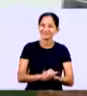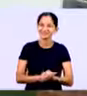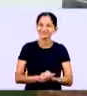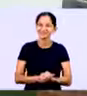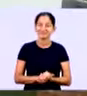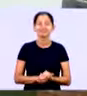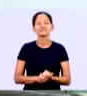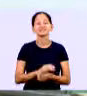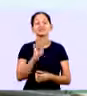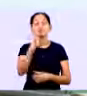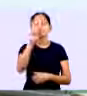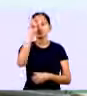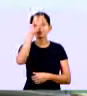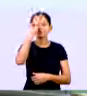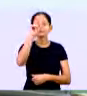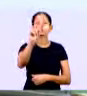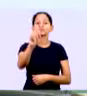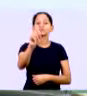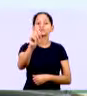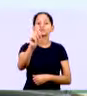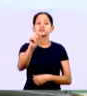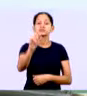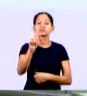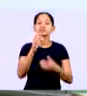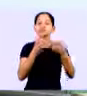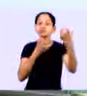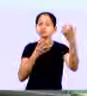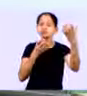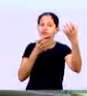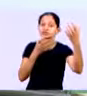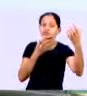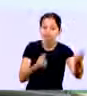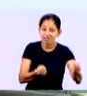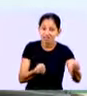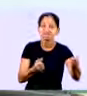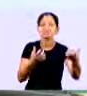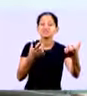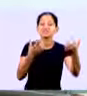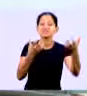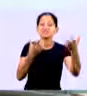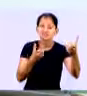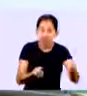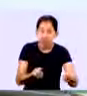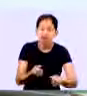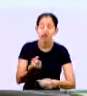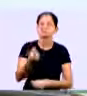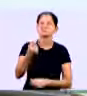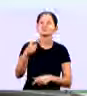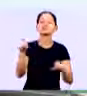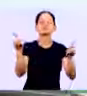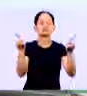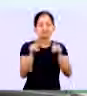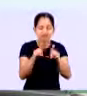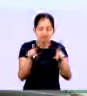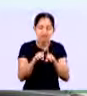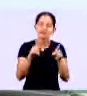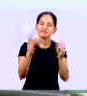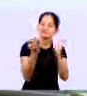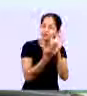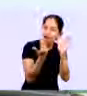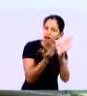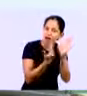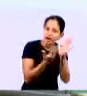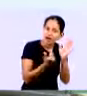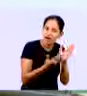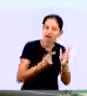modesto. Ó, só para lembrar, nós aceitamos o desafio do professor Adriano, viu? Adriano. Nós também vamos entrar no livro e nós vamos trazer aqui o